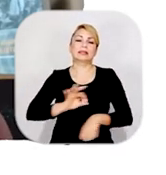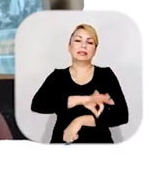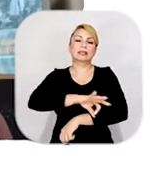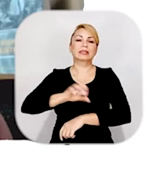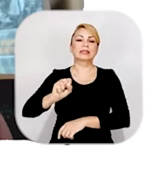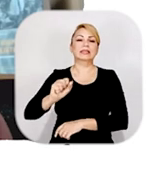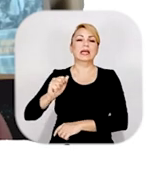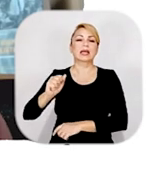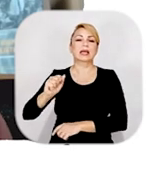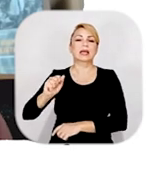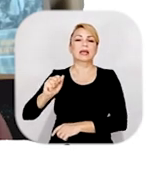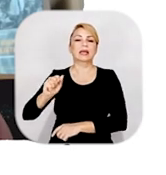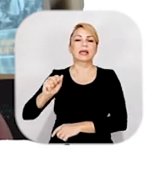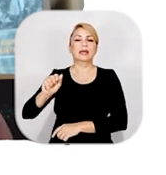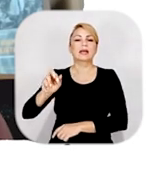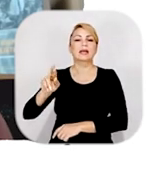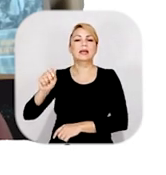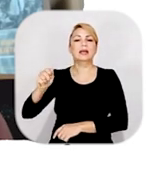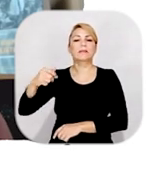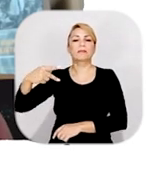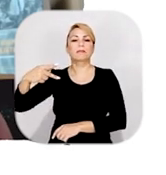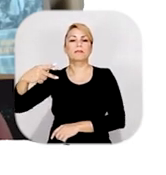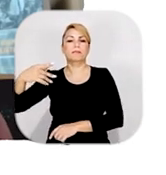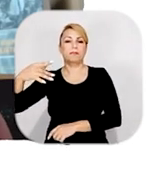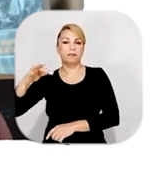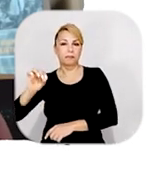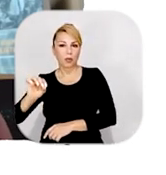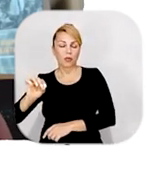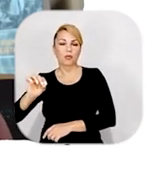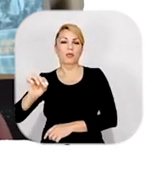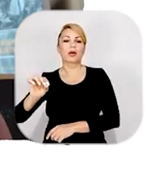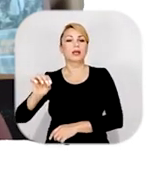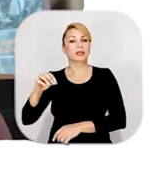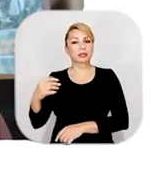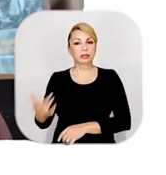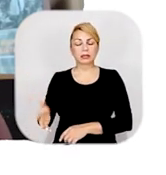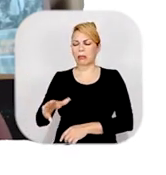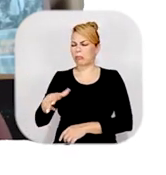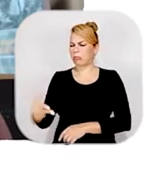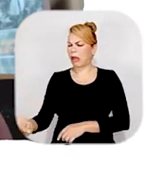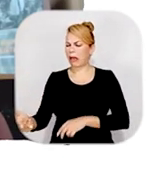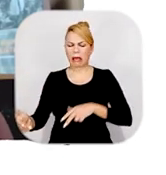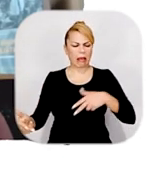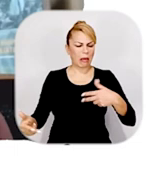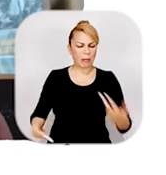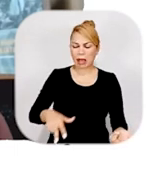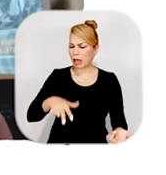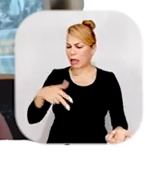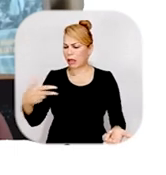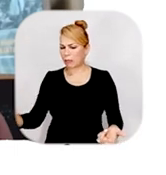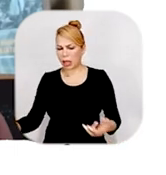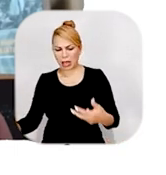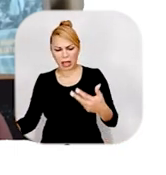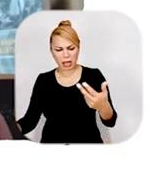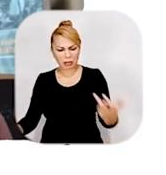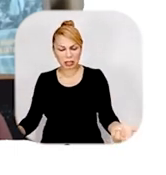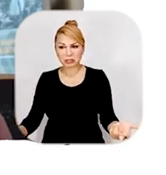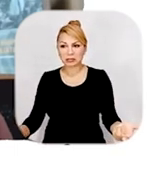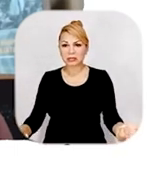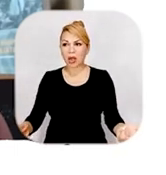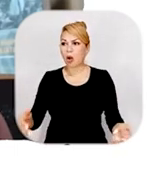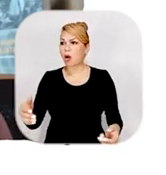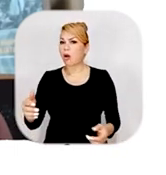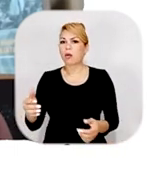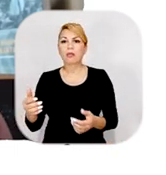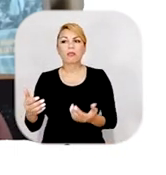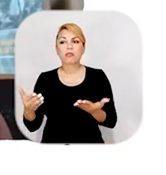morreu, né? E que as pessoas ficavam... os cadáveres ficavam nos caminhos, né? E que ninguém enterrava. Eu falei,